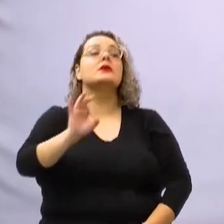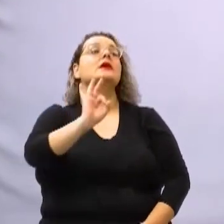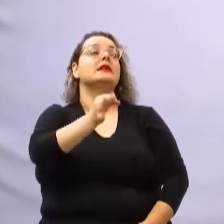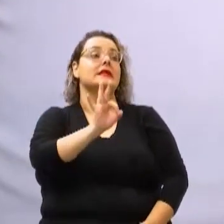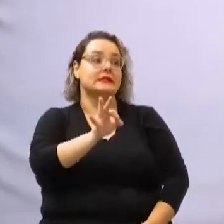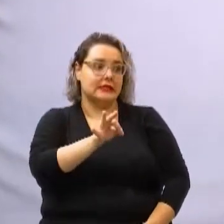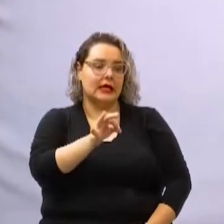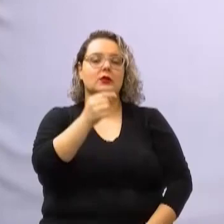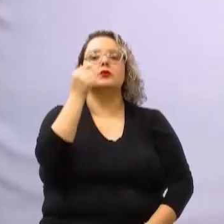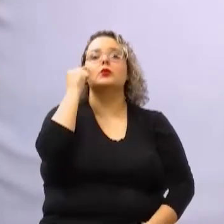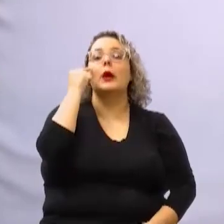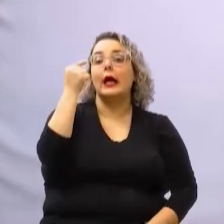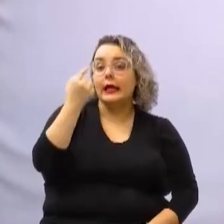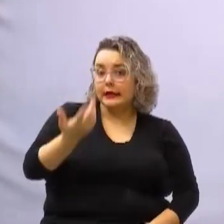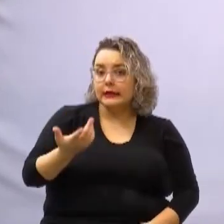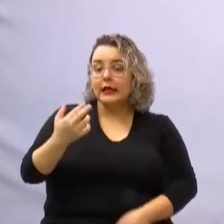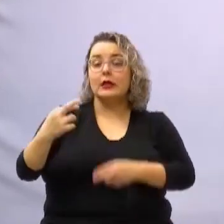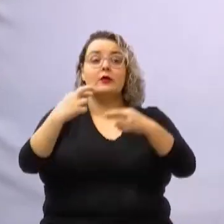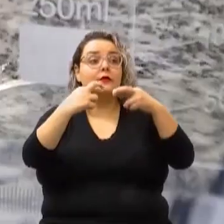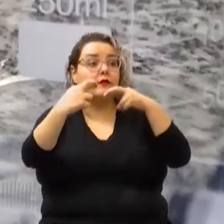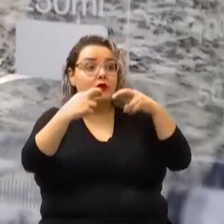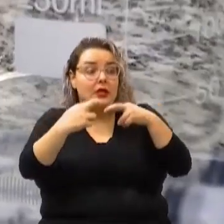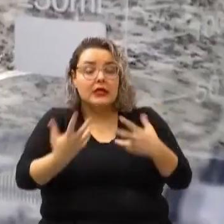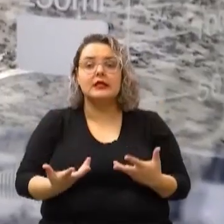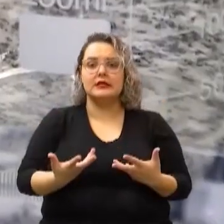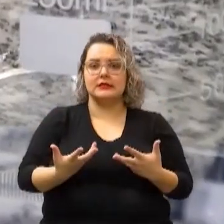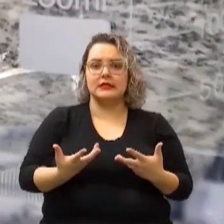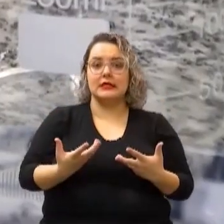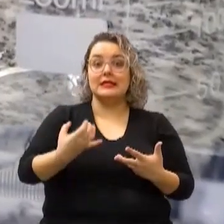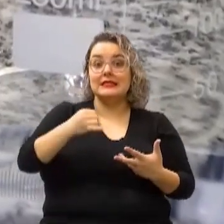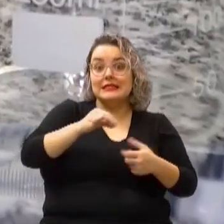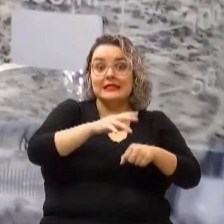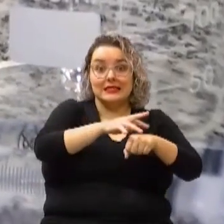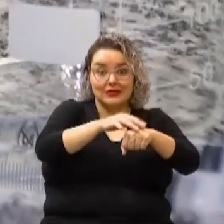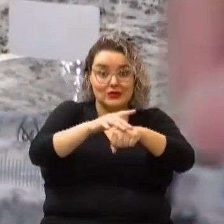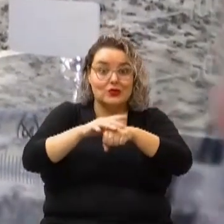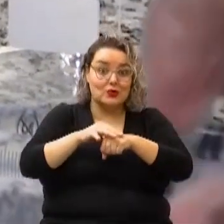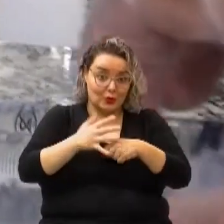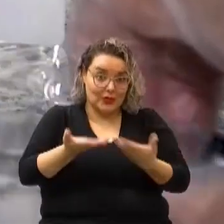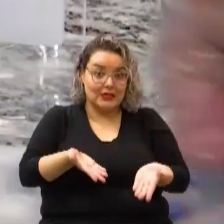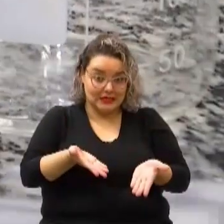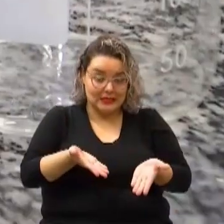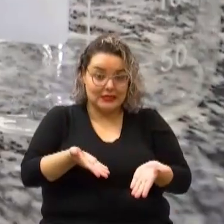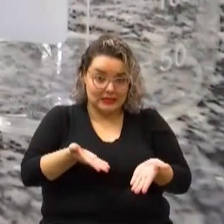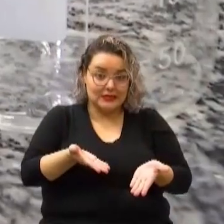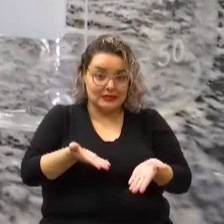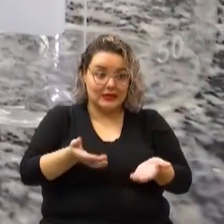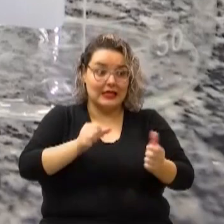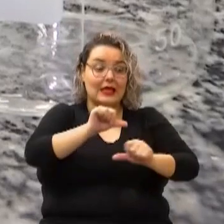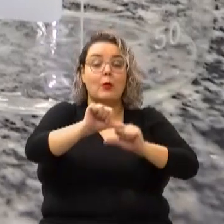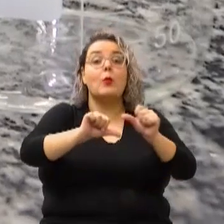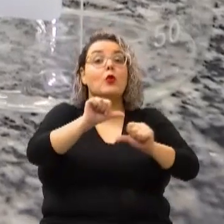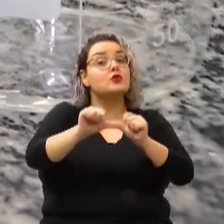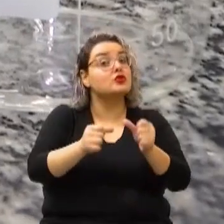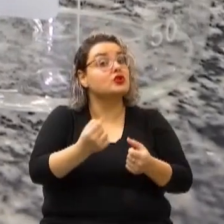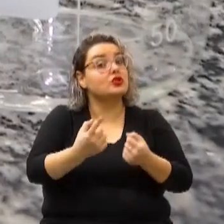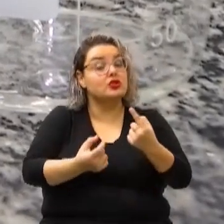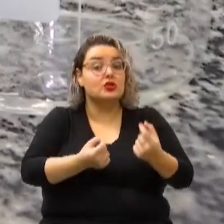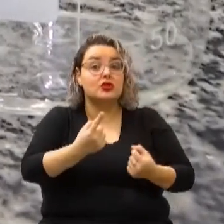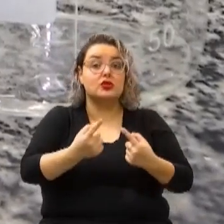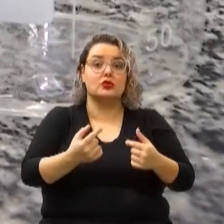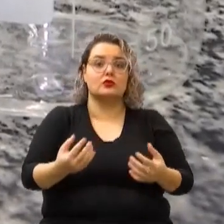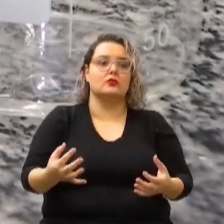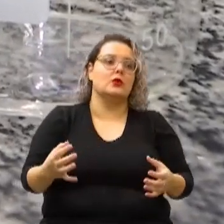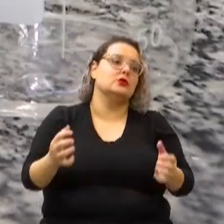grãos. Exatamente. A ideia foi analisar se essas doenças iriam modificar